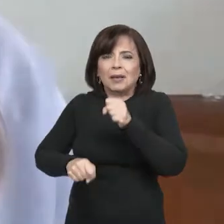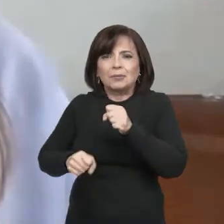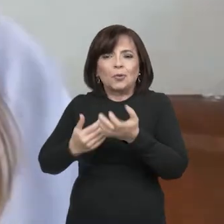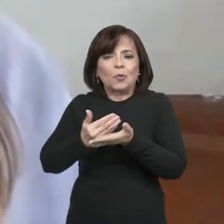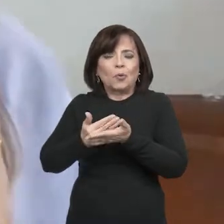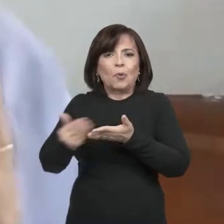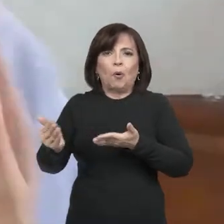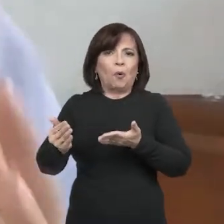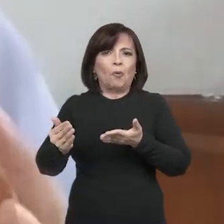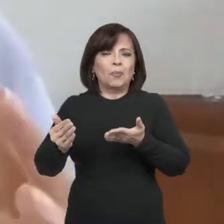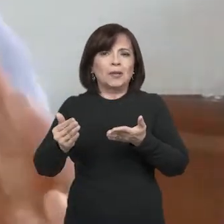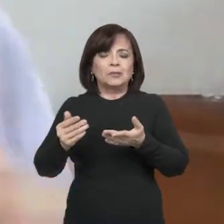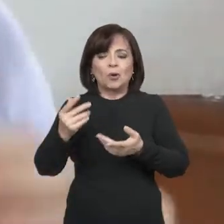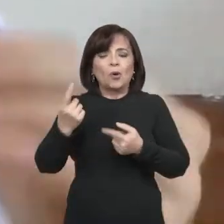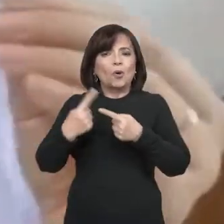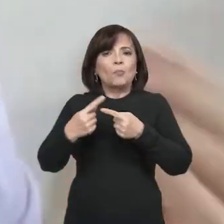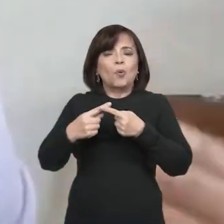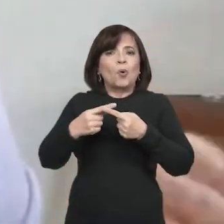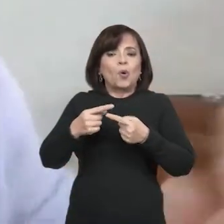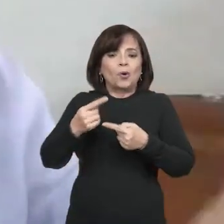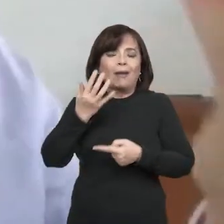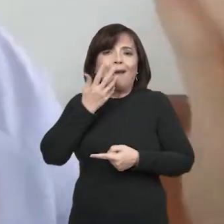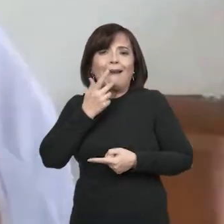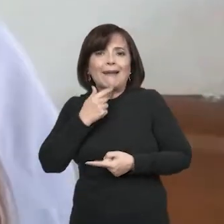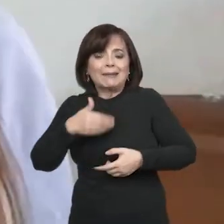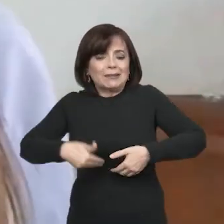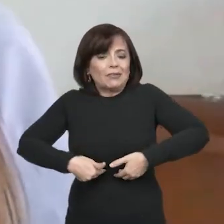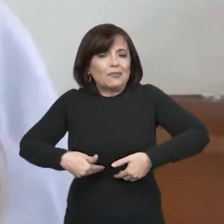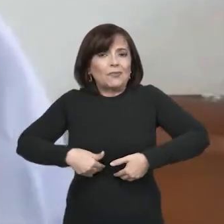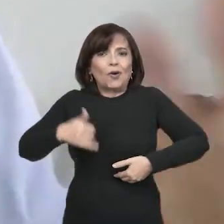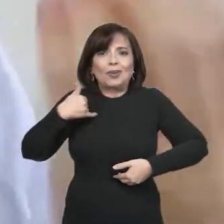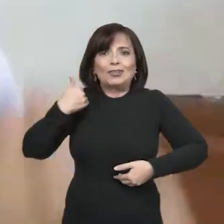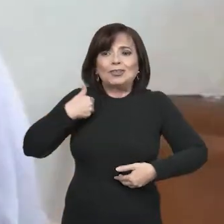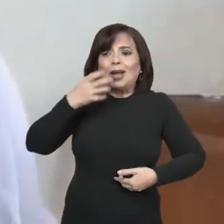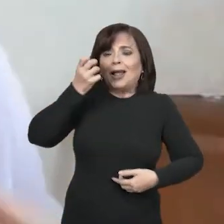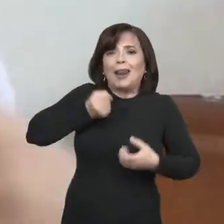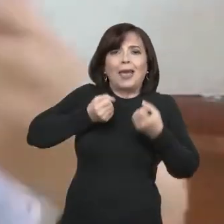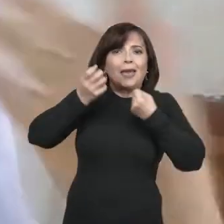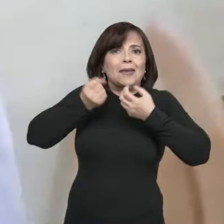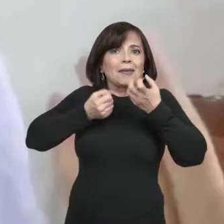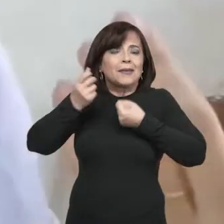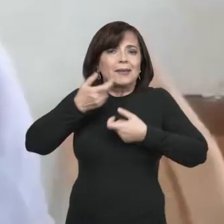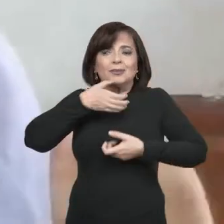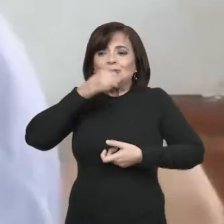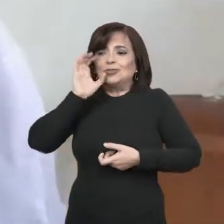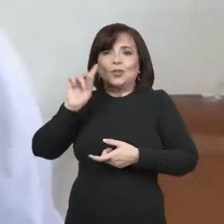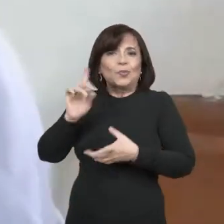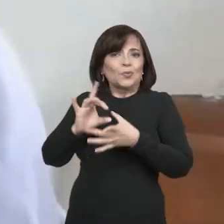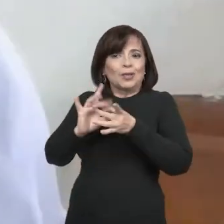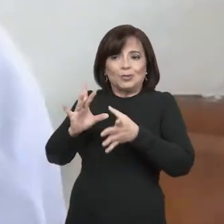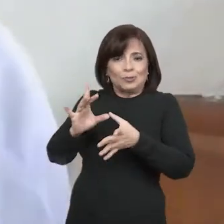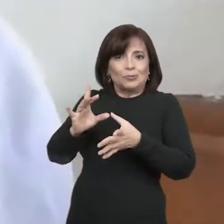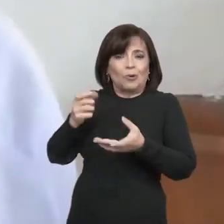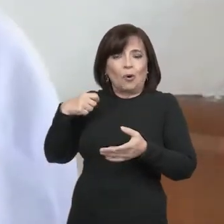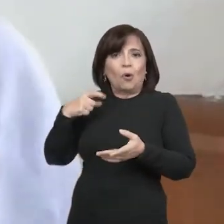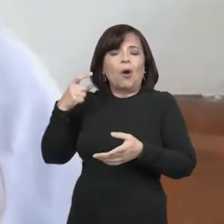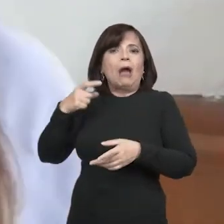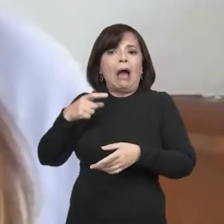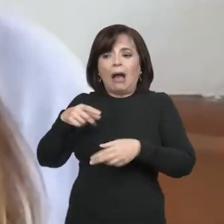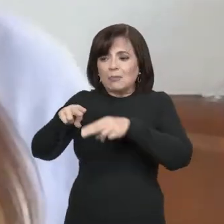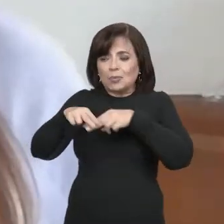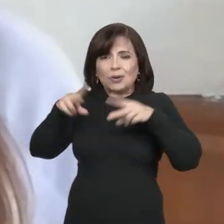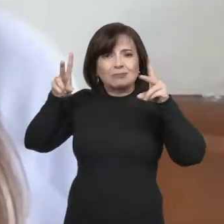porque essas agressões começaram porque ela estava com fome, com 6 anos de idade, bebeu um leite sem autorização, um